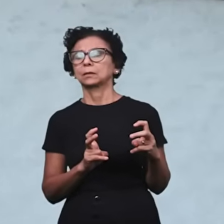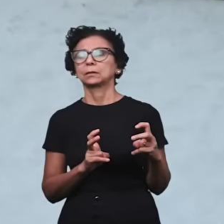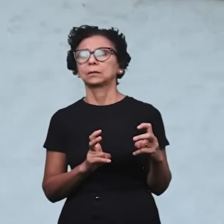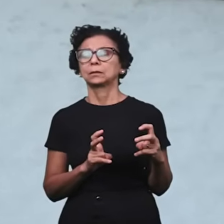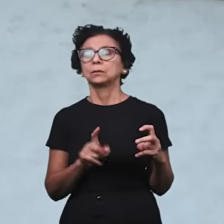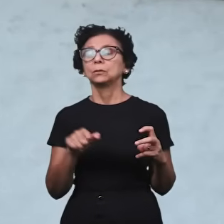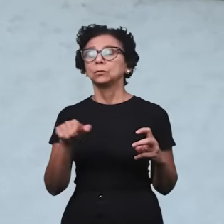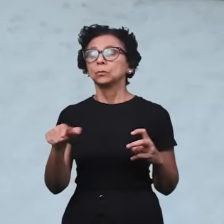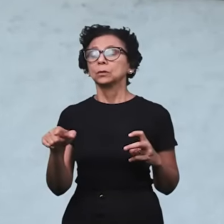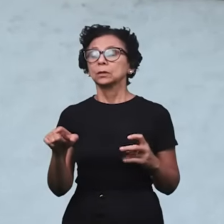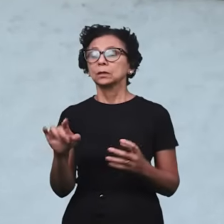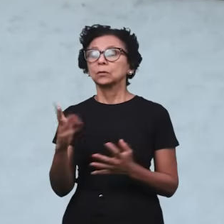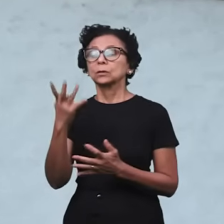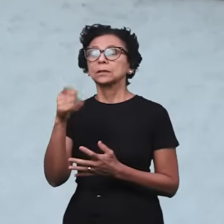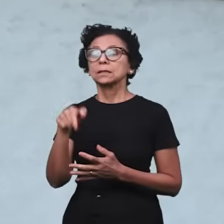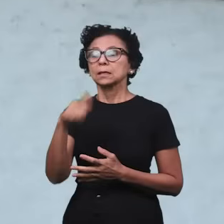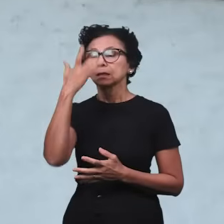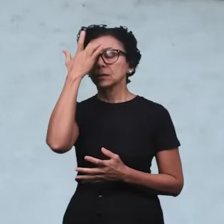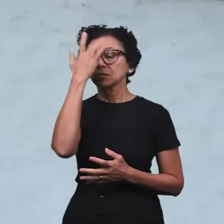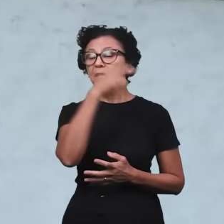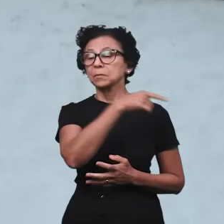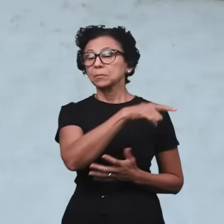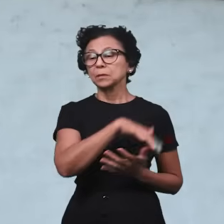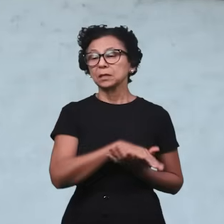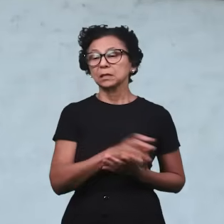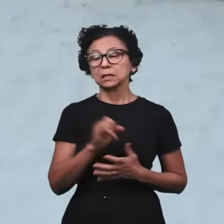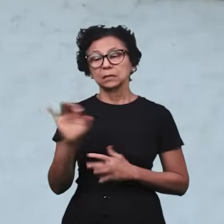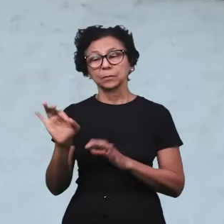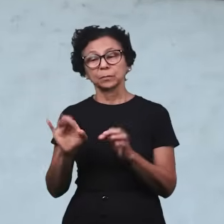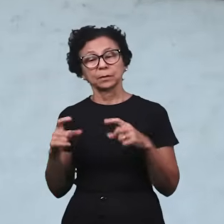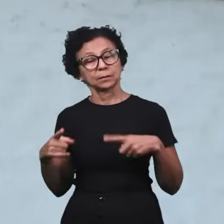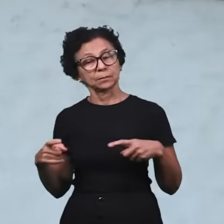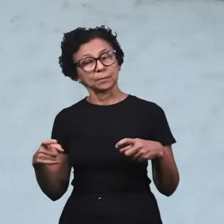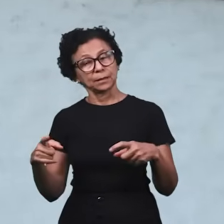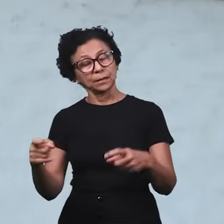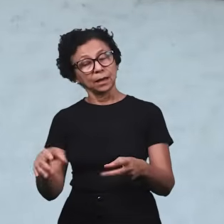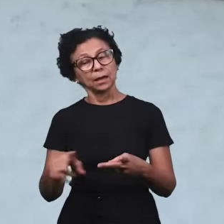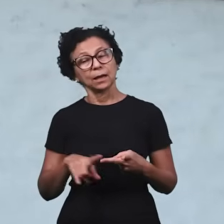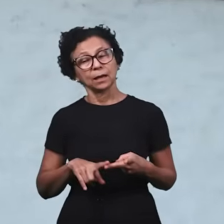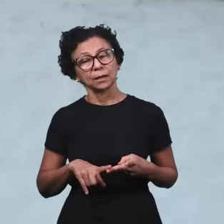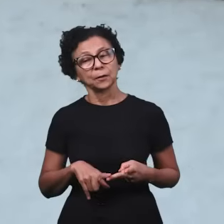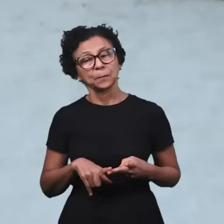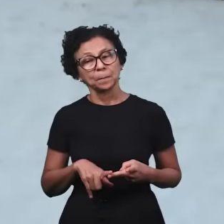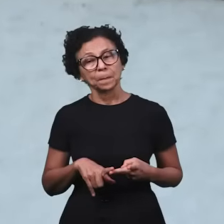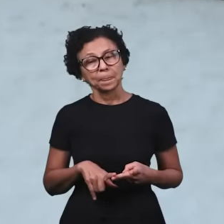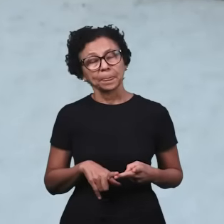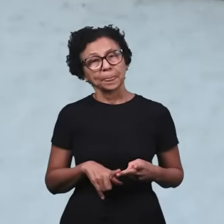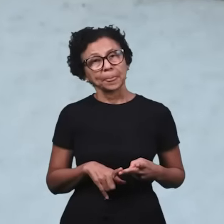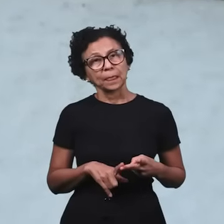que estava acontecendo lá dentro. Ele não sabia se eles estavam se preparando para a guerra, se eles estavam